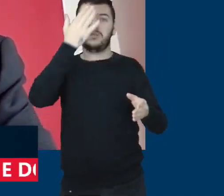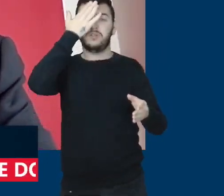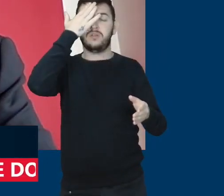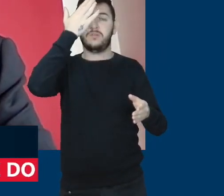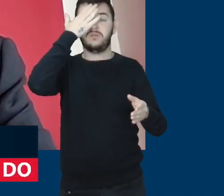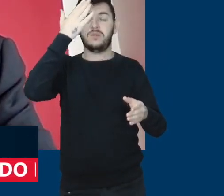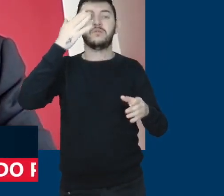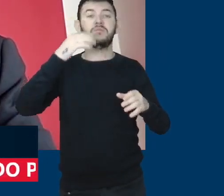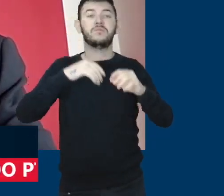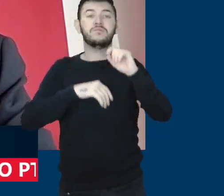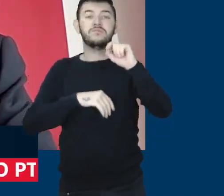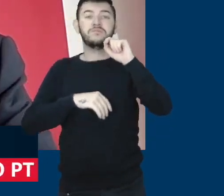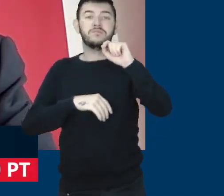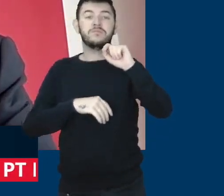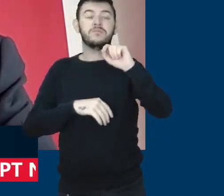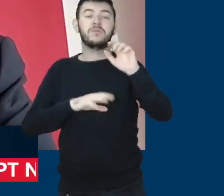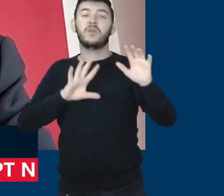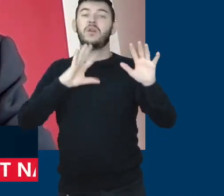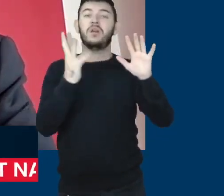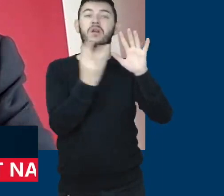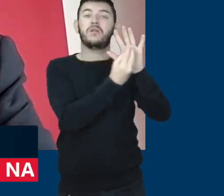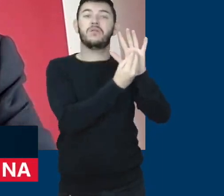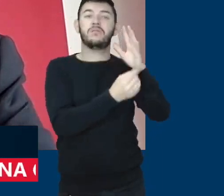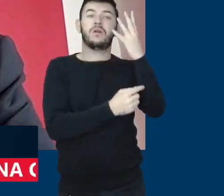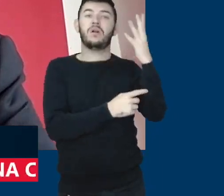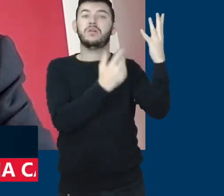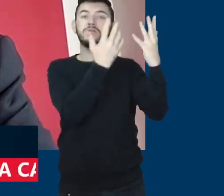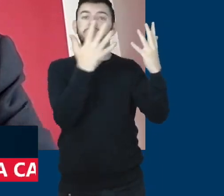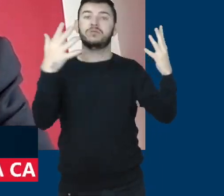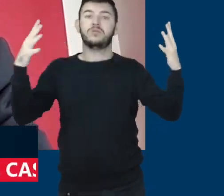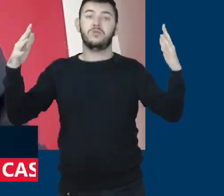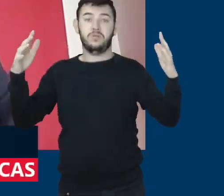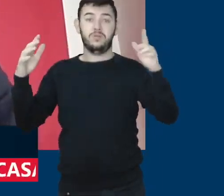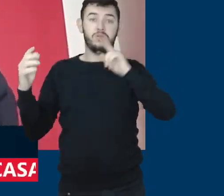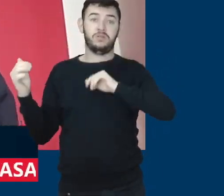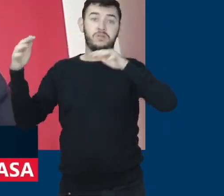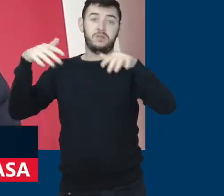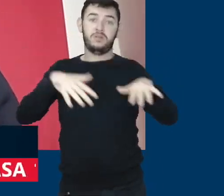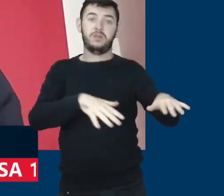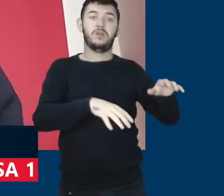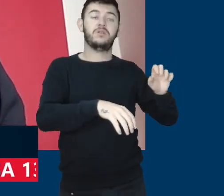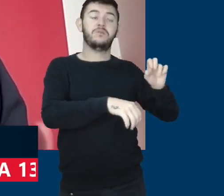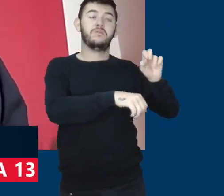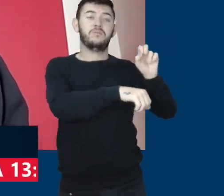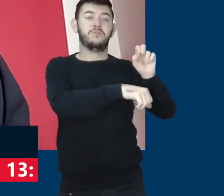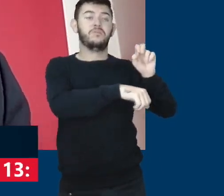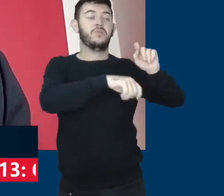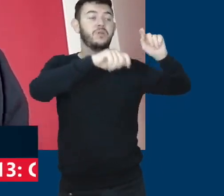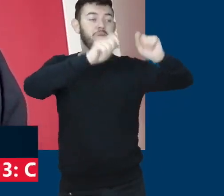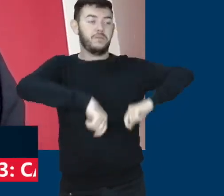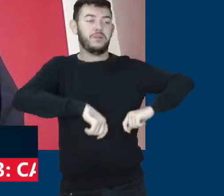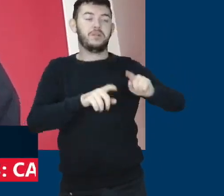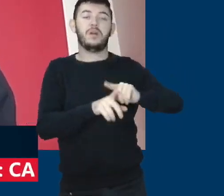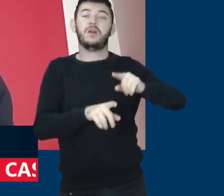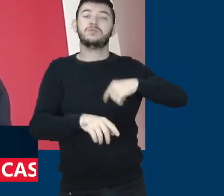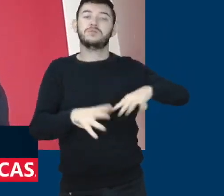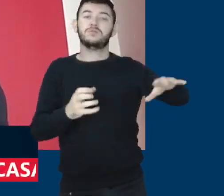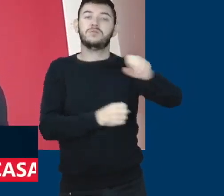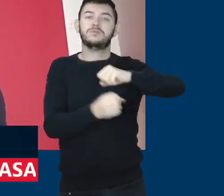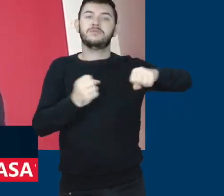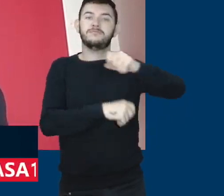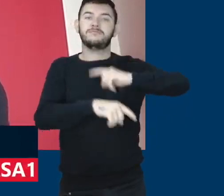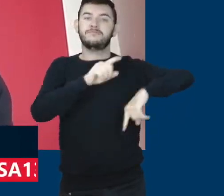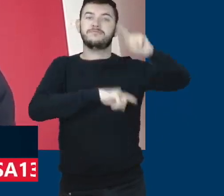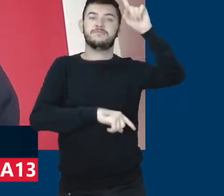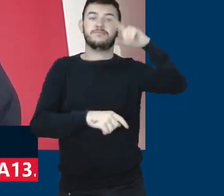rende a possibilidade de desenvolvimento sustentável E há acordos, a começar, por exemplo, do Acordo de